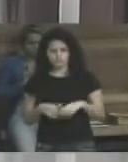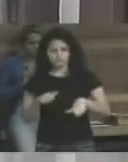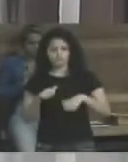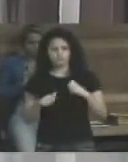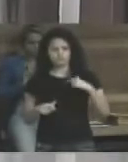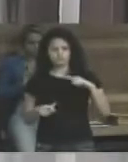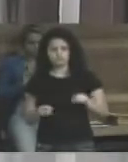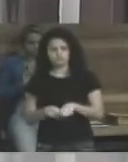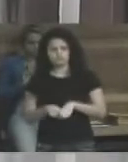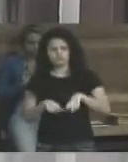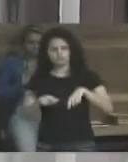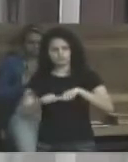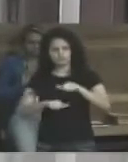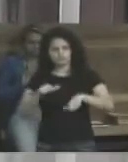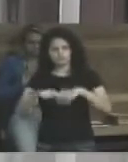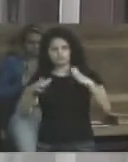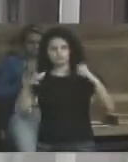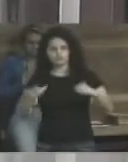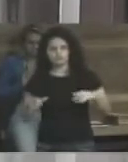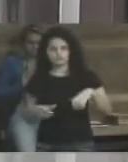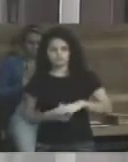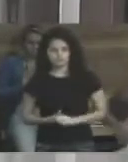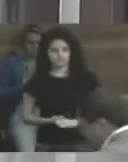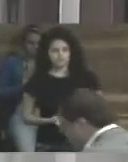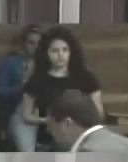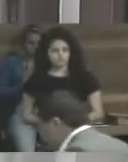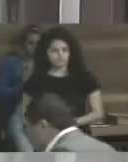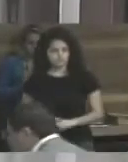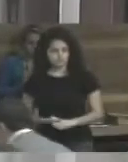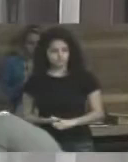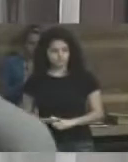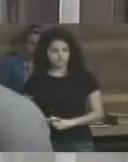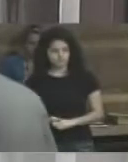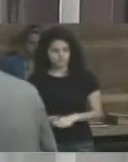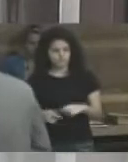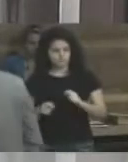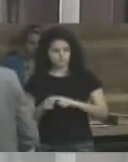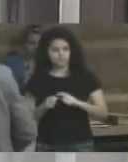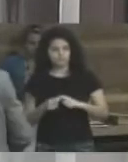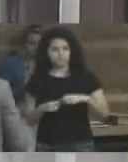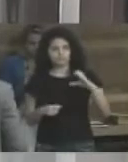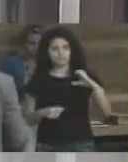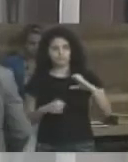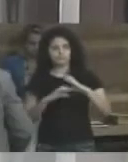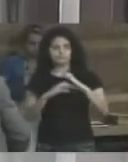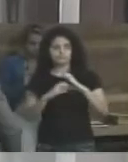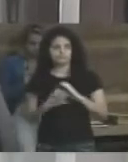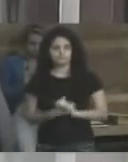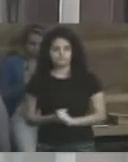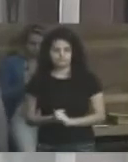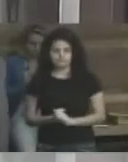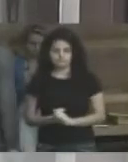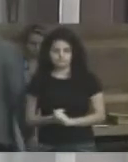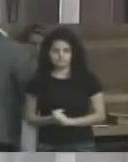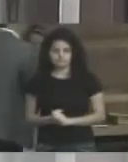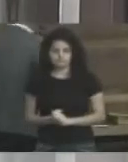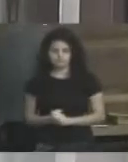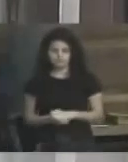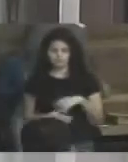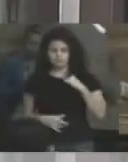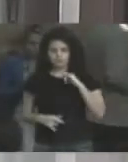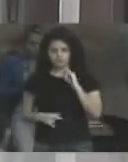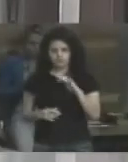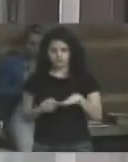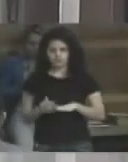lastro no final da Rua 8, lá no sítio do Seu Nezinho, no bairro do Camorim. Eu não preciso nem falar que a solicitação é necessária,